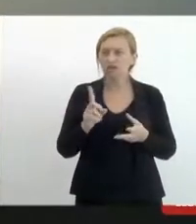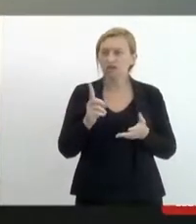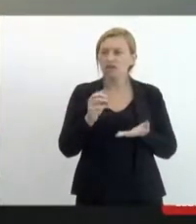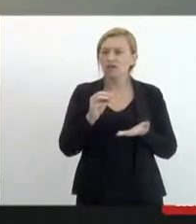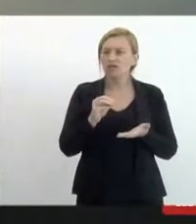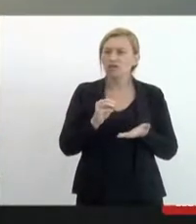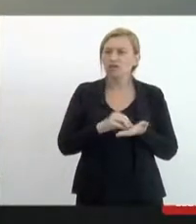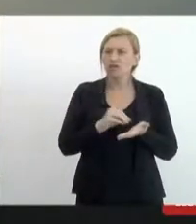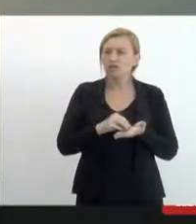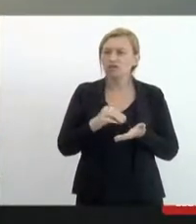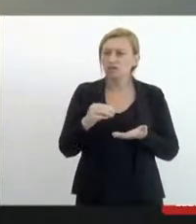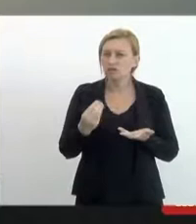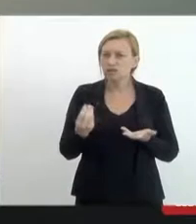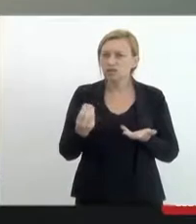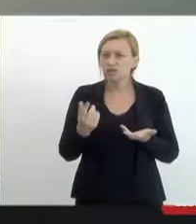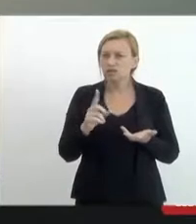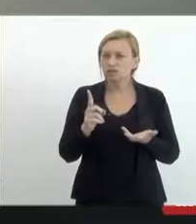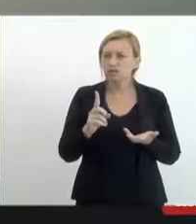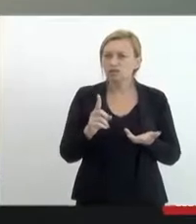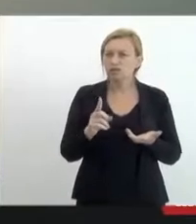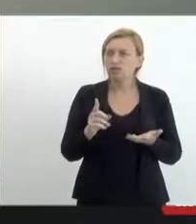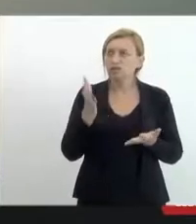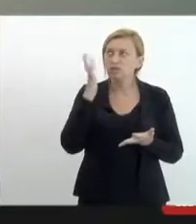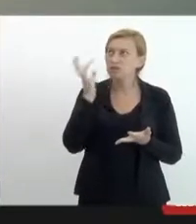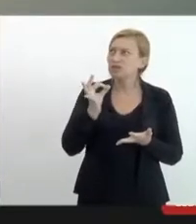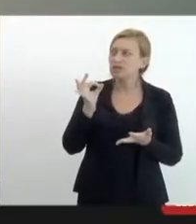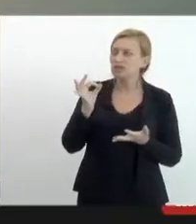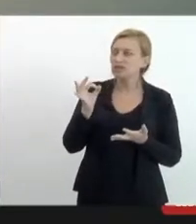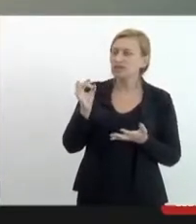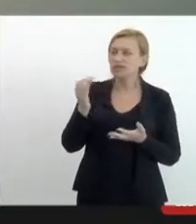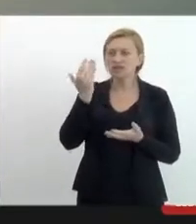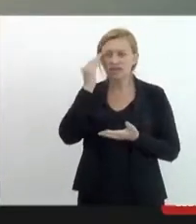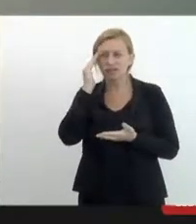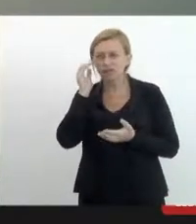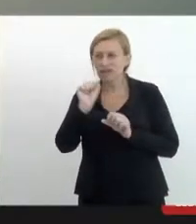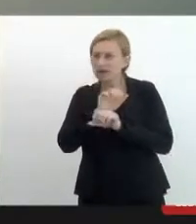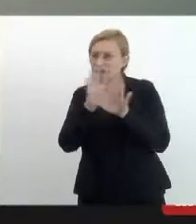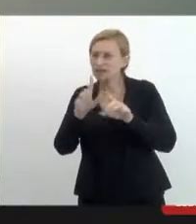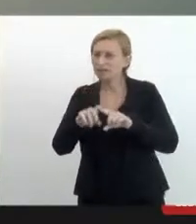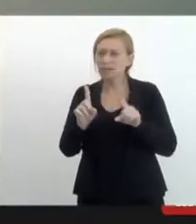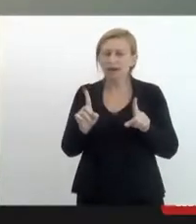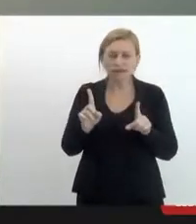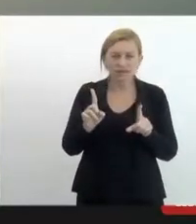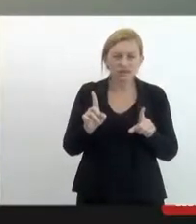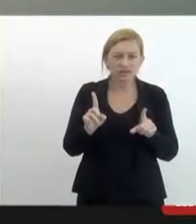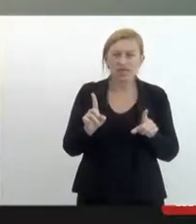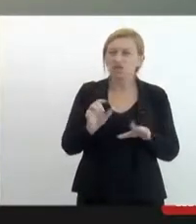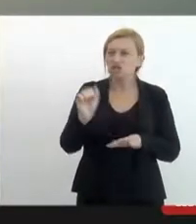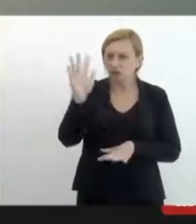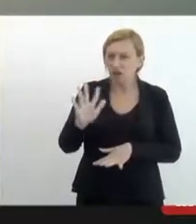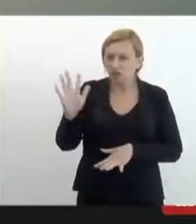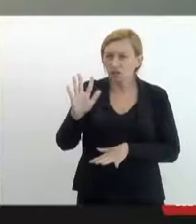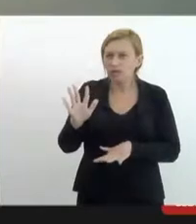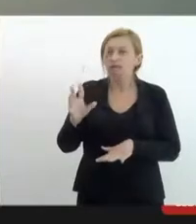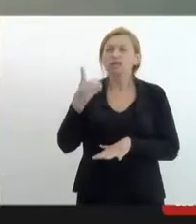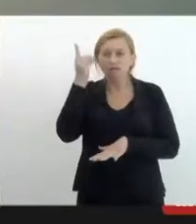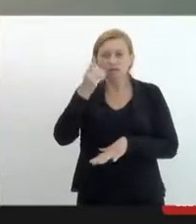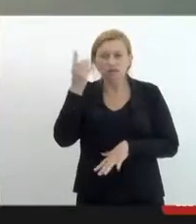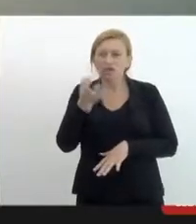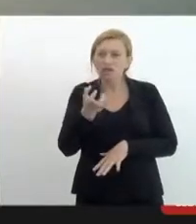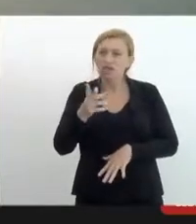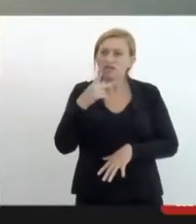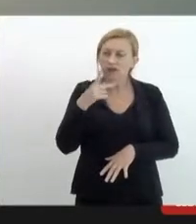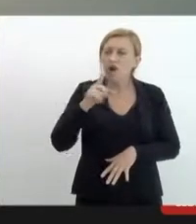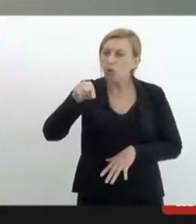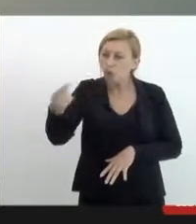mesmo. Eu não sei se eu me fiz entender claramente pelos não atendimentos, mas... De modo geral, e aí, deputado, também queria trazer um outro ponto